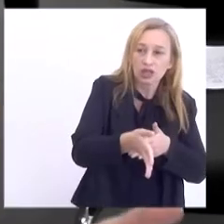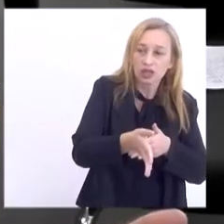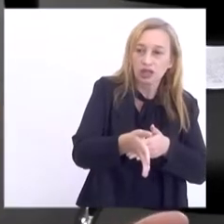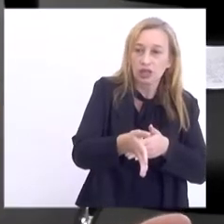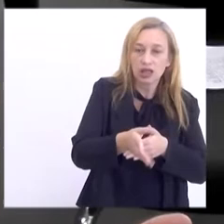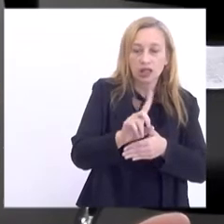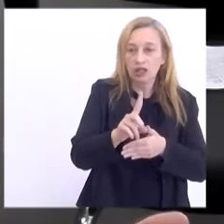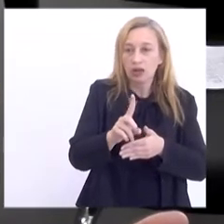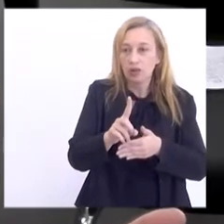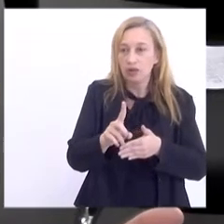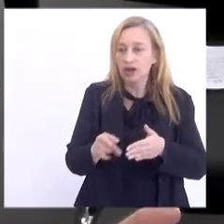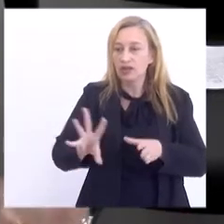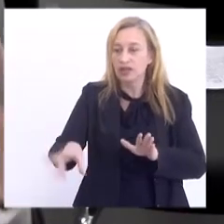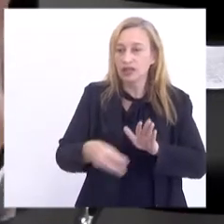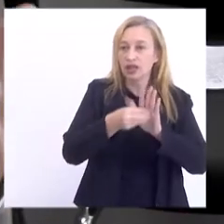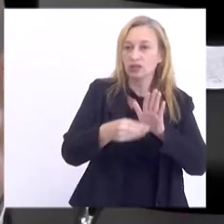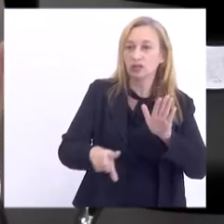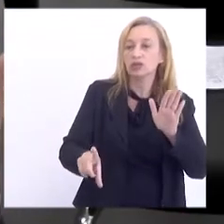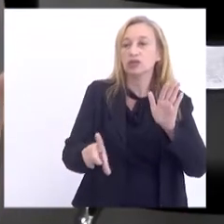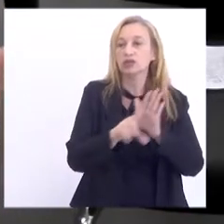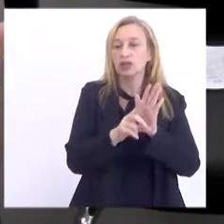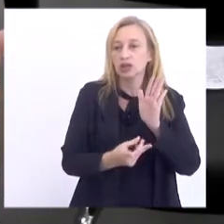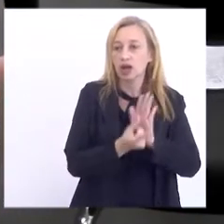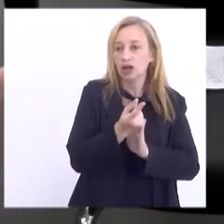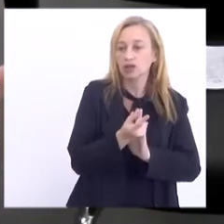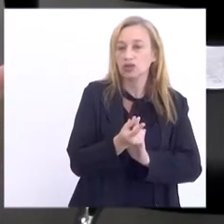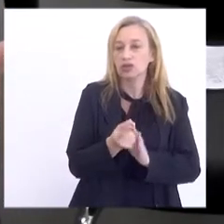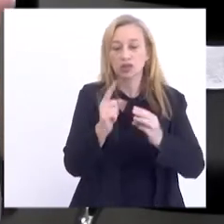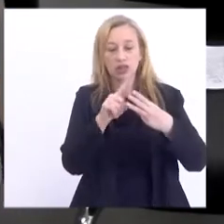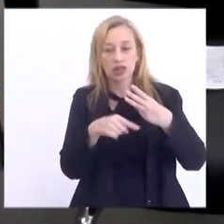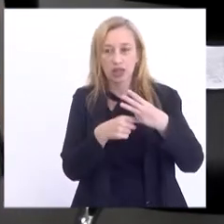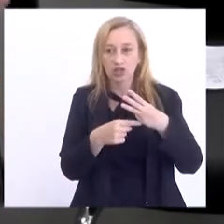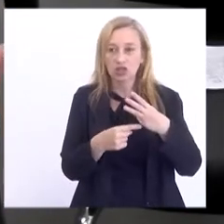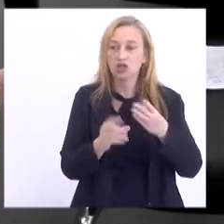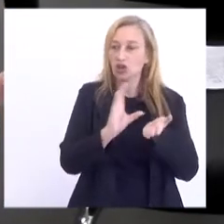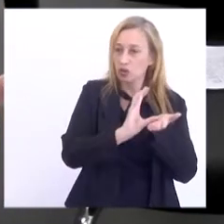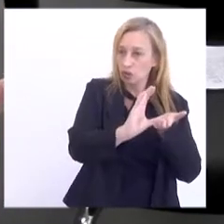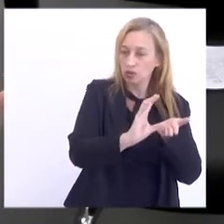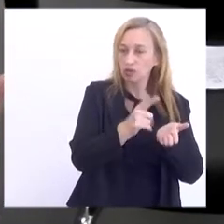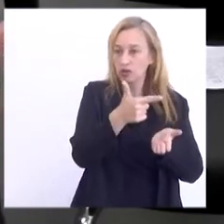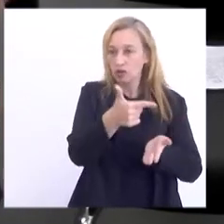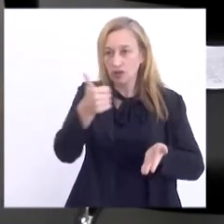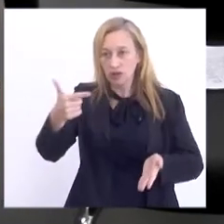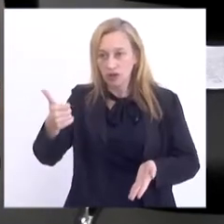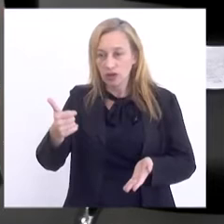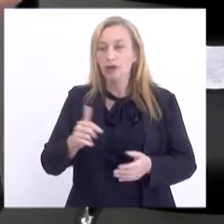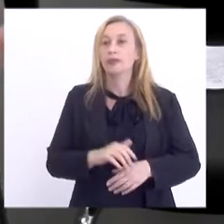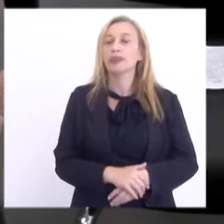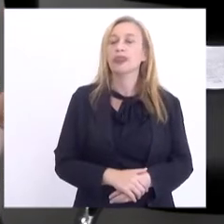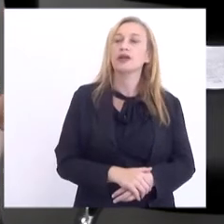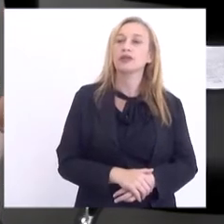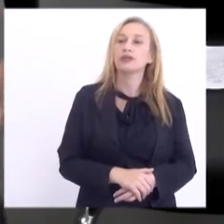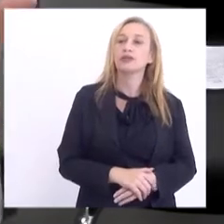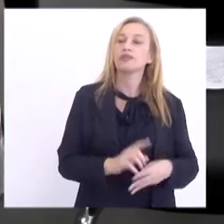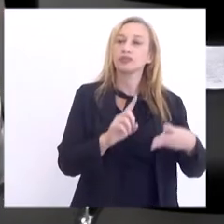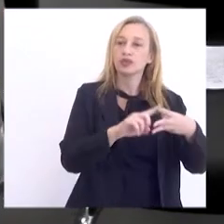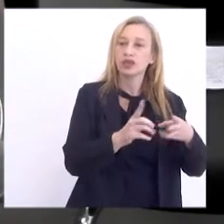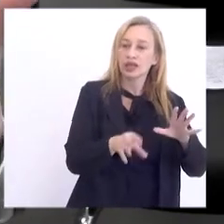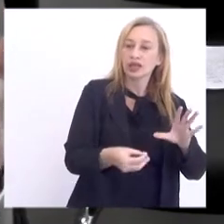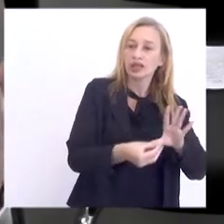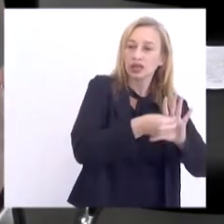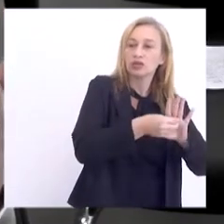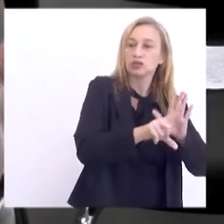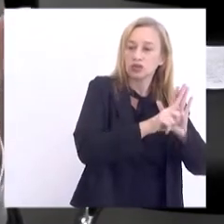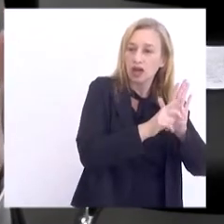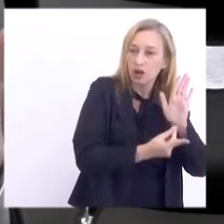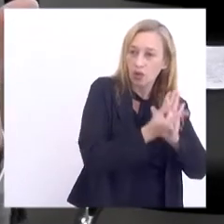que não estava previsto na lua não tem três recursos para 2022 o que tá pregação a lua O que é super arte e